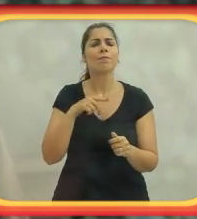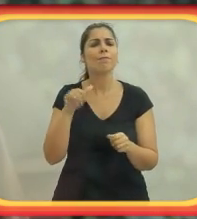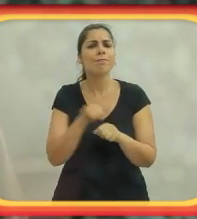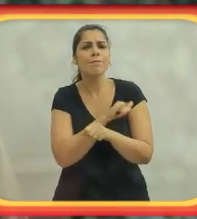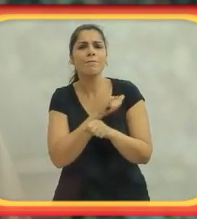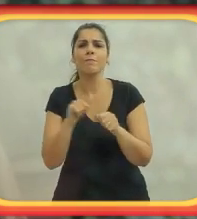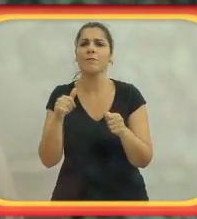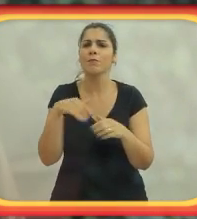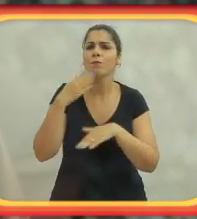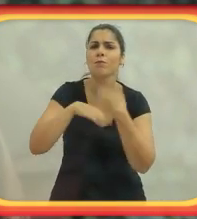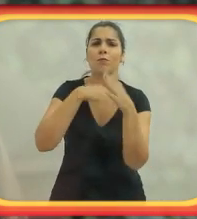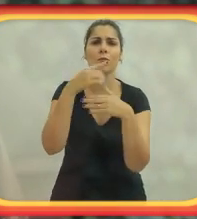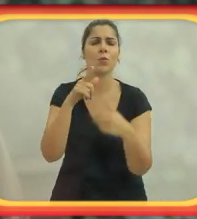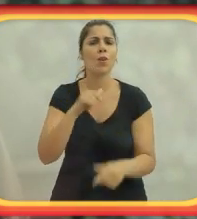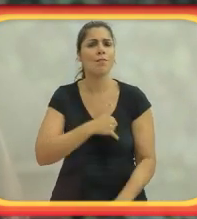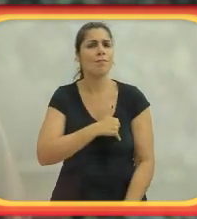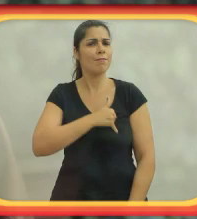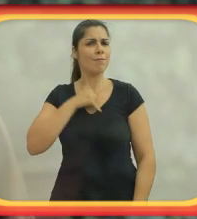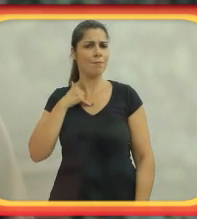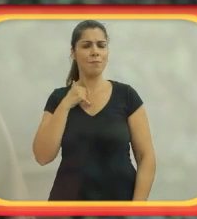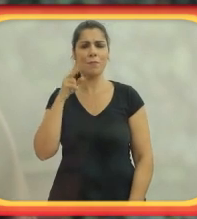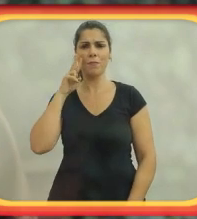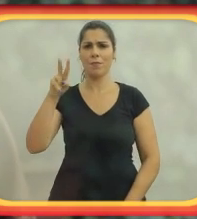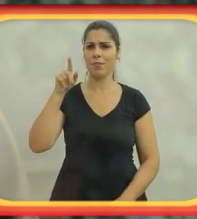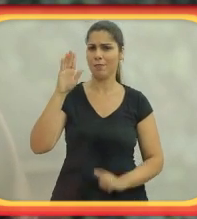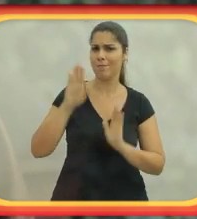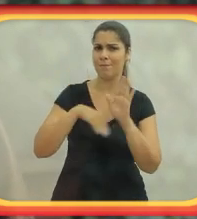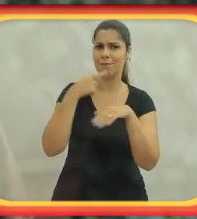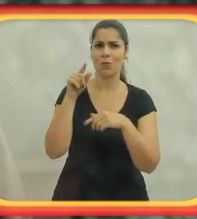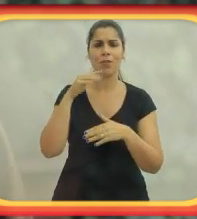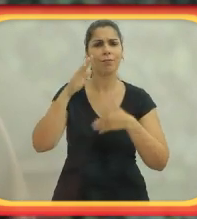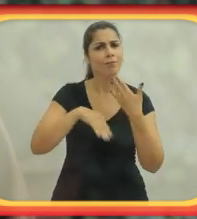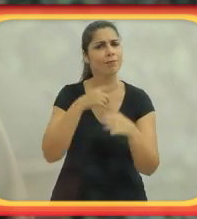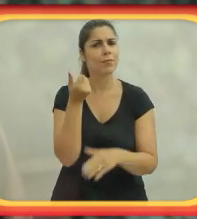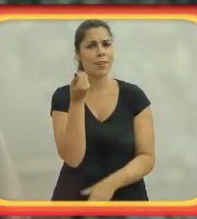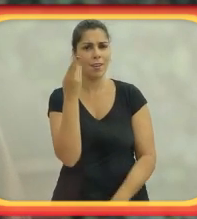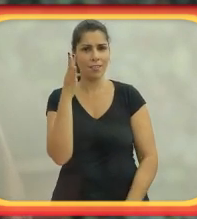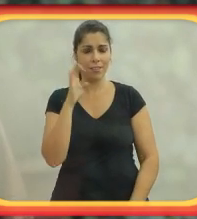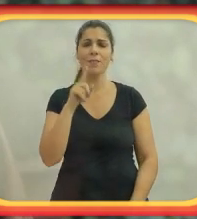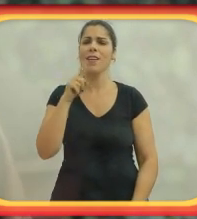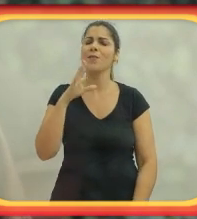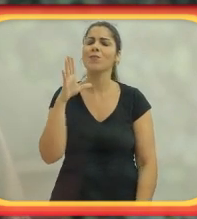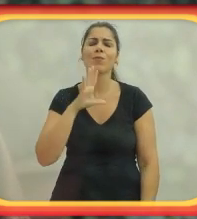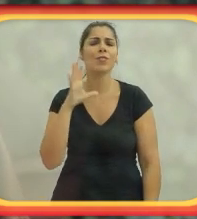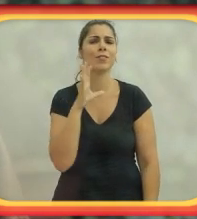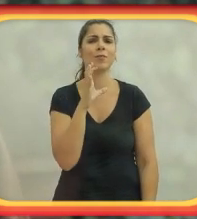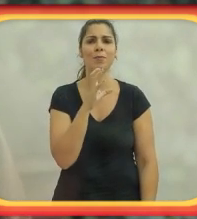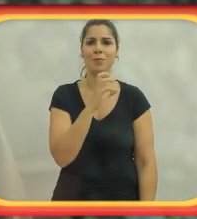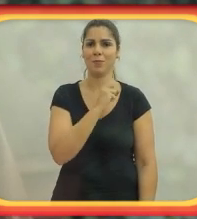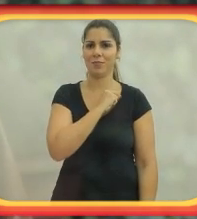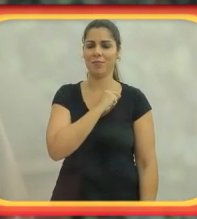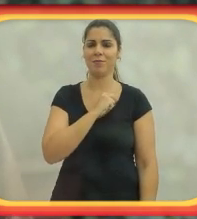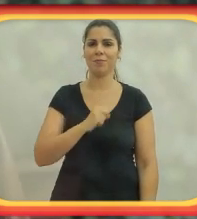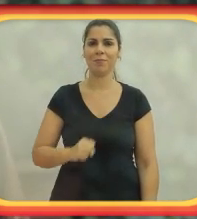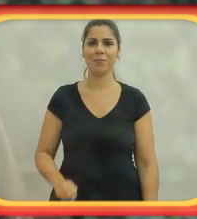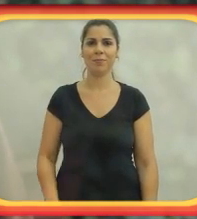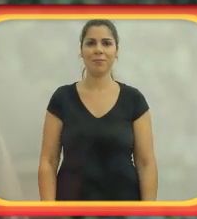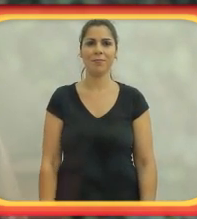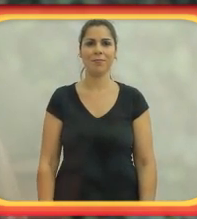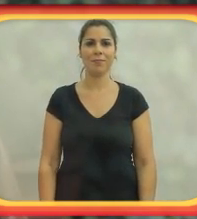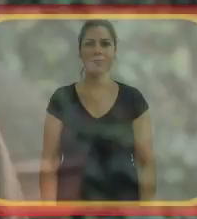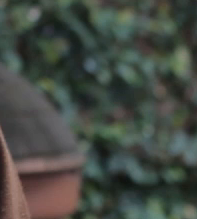tendo sempre que ir para frente, vendo que é difícil, vendo que a luta é dura, mas que